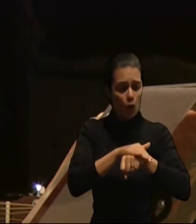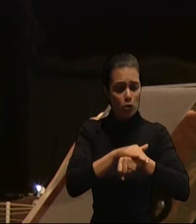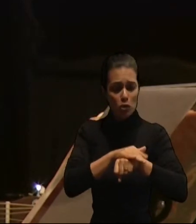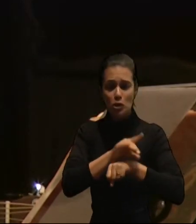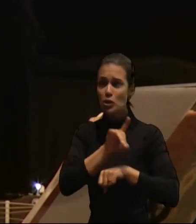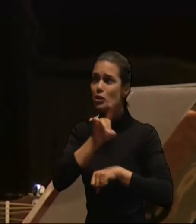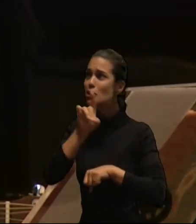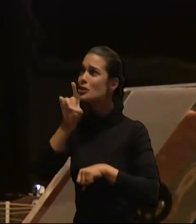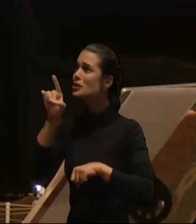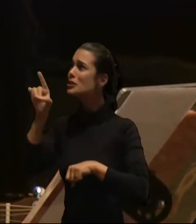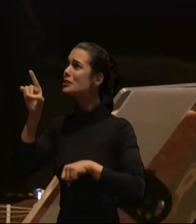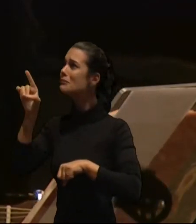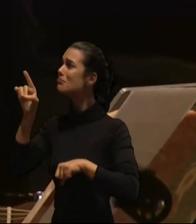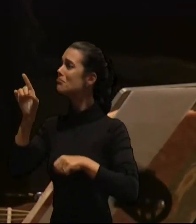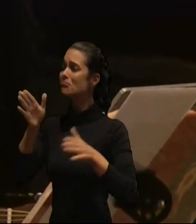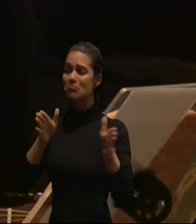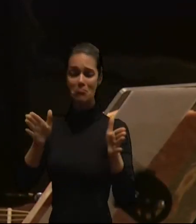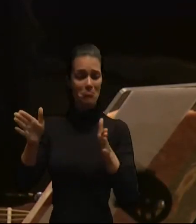és minha